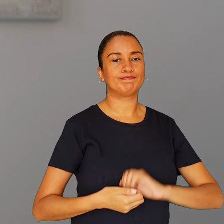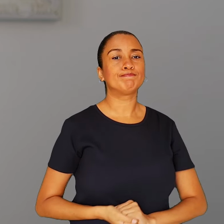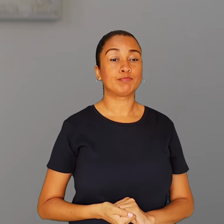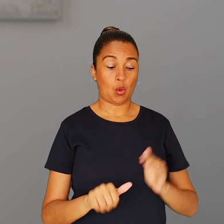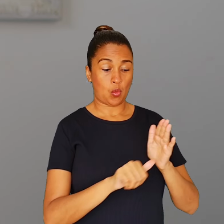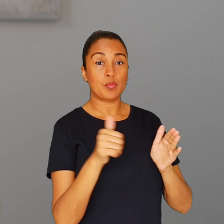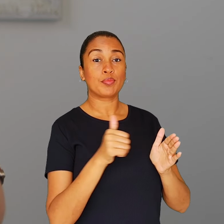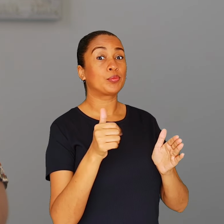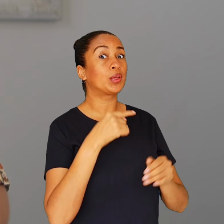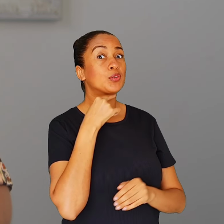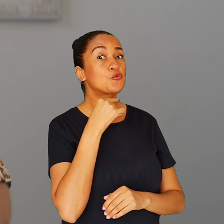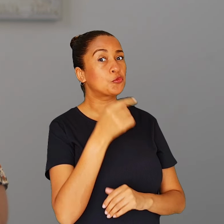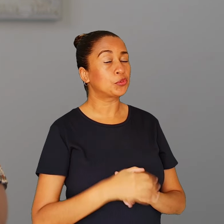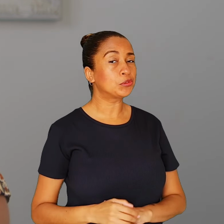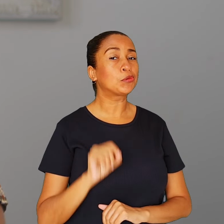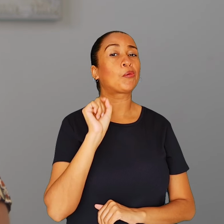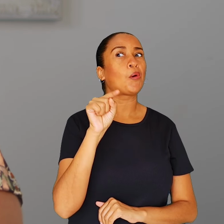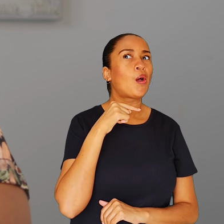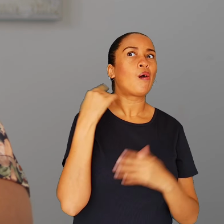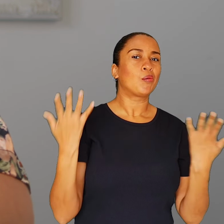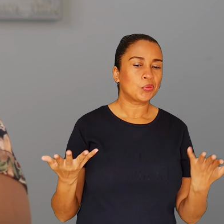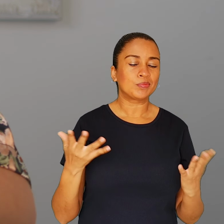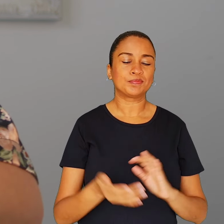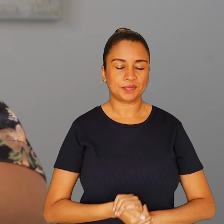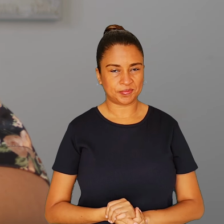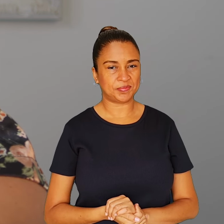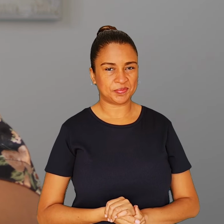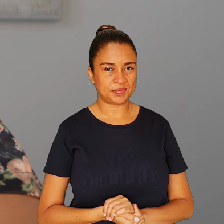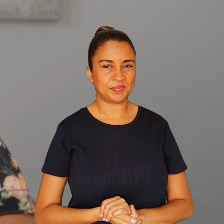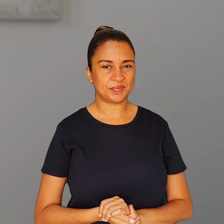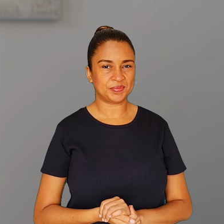Aqui, vamos ver o que eles querem saber.